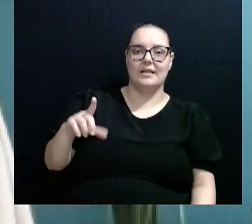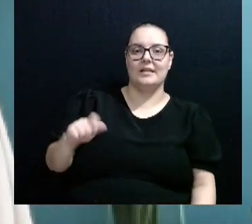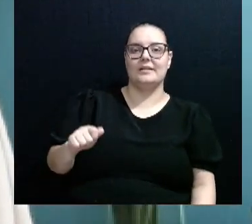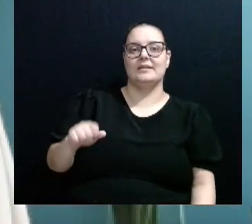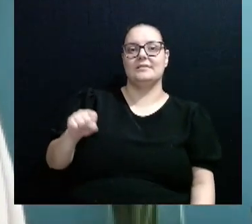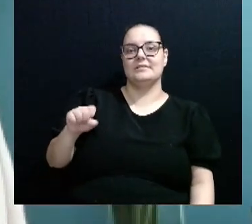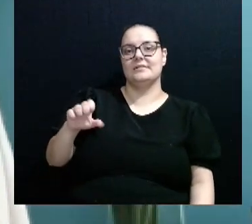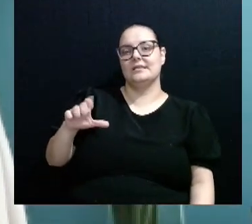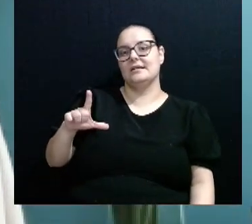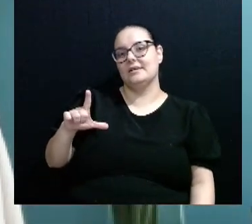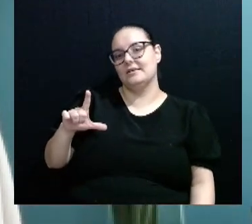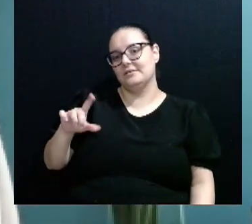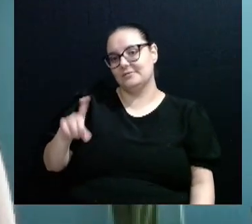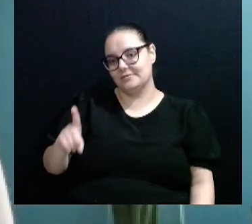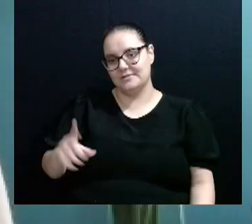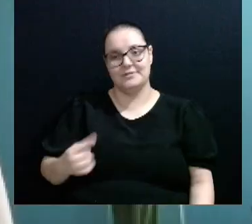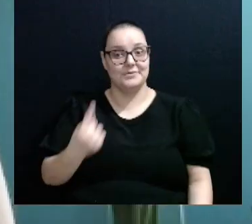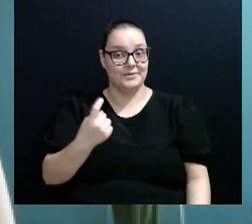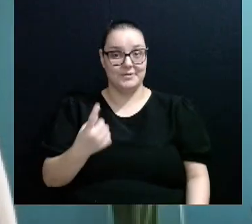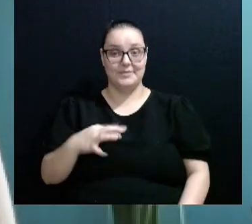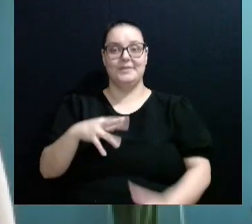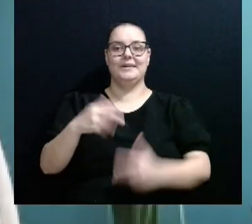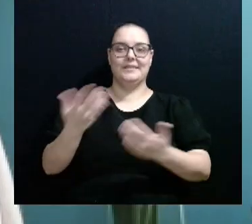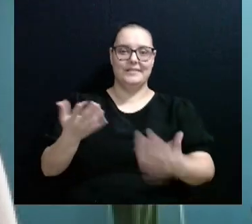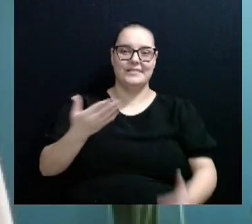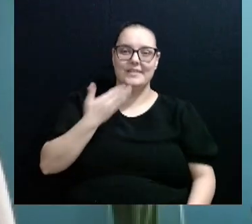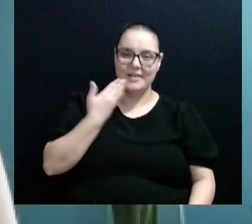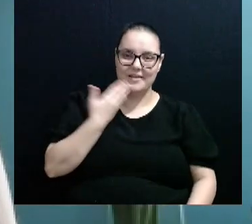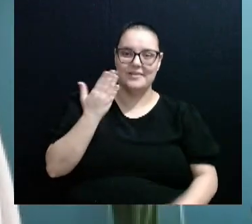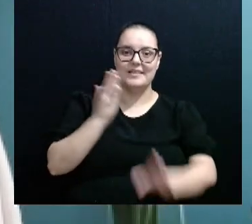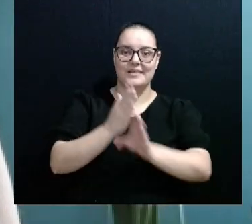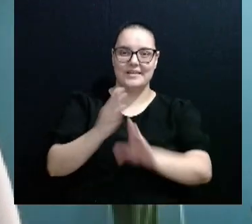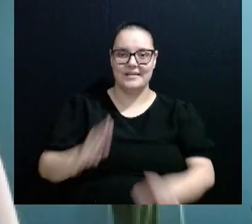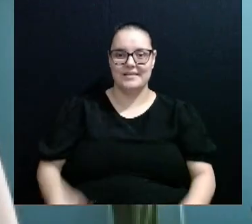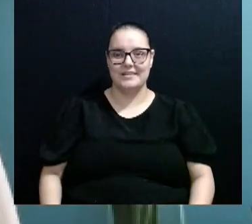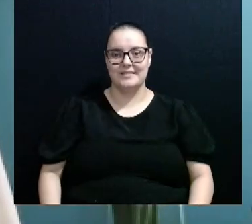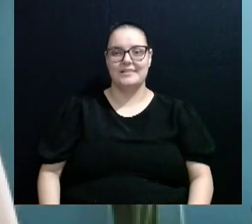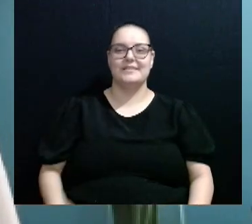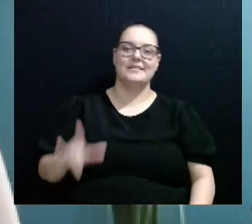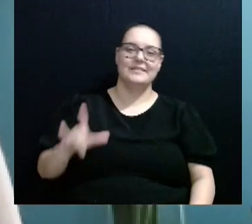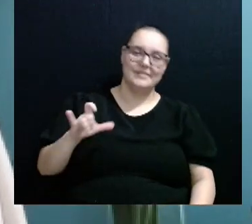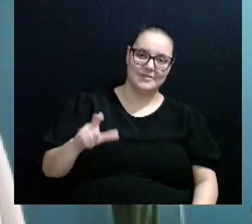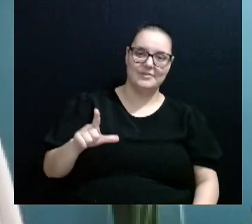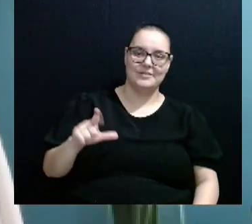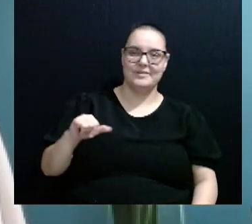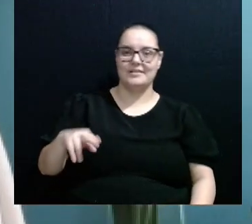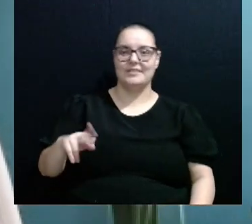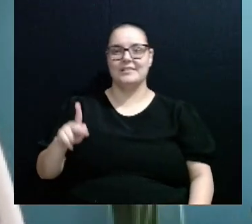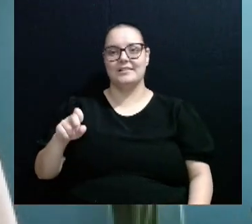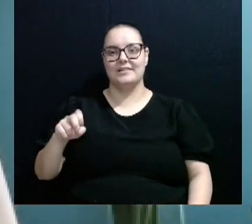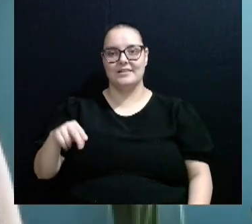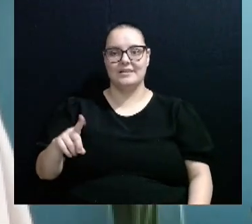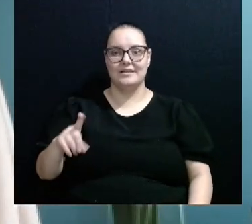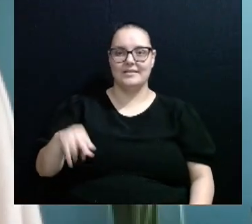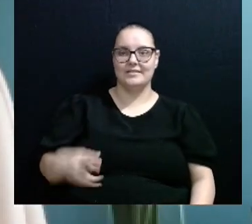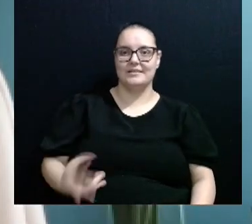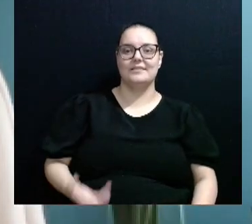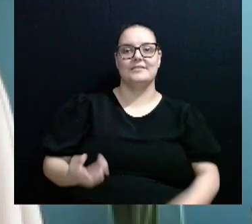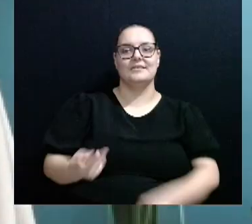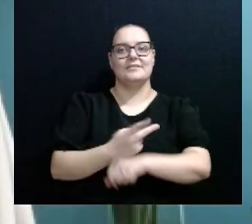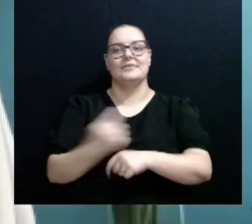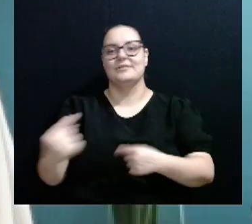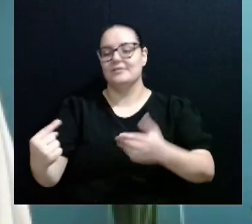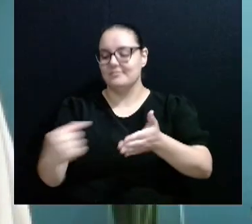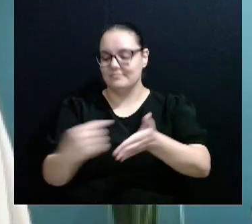única no mundo, então é fácil me achar, tanto no Instagram quanto no LinkedIn. Me procurem, mandem